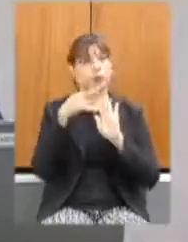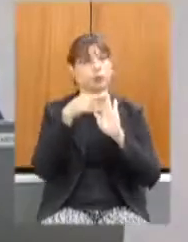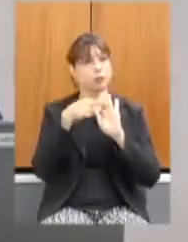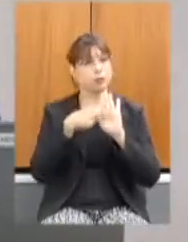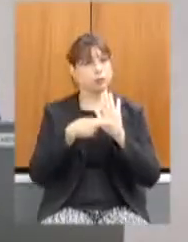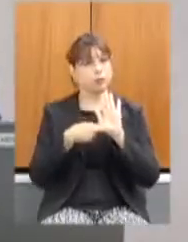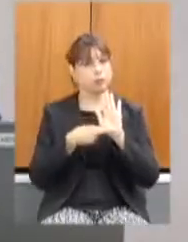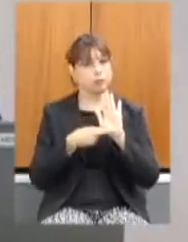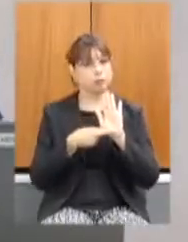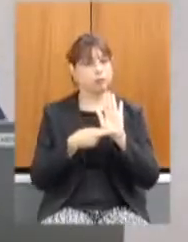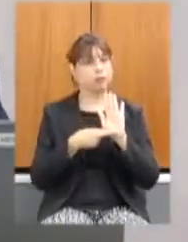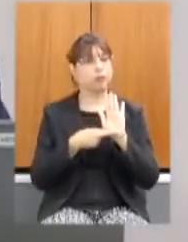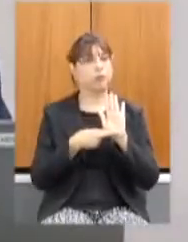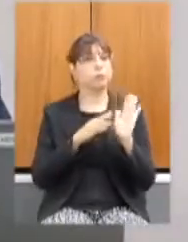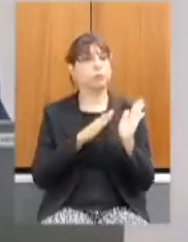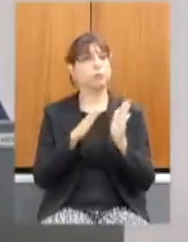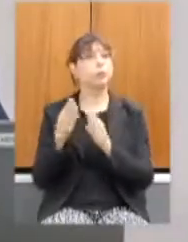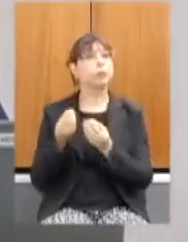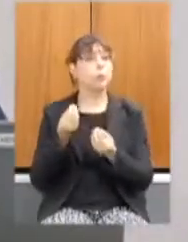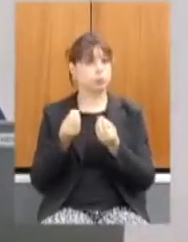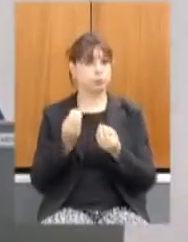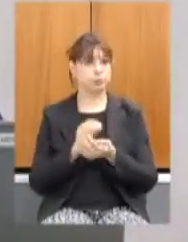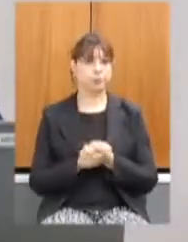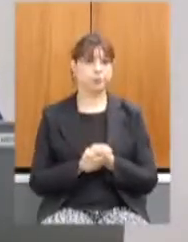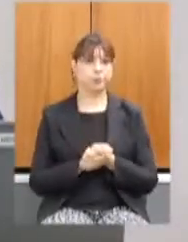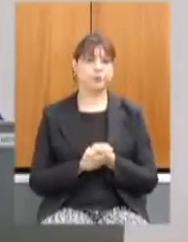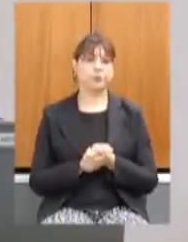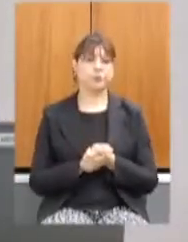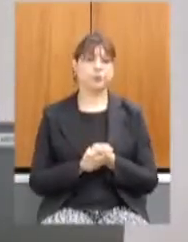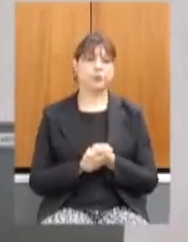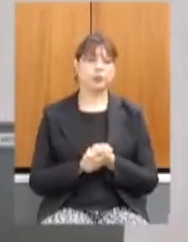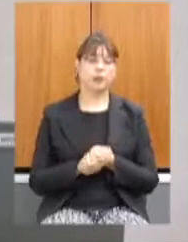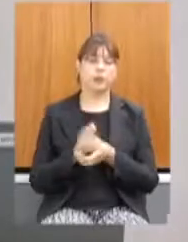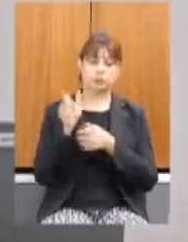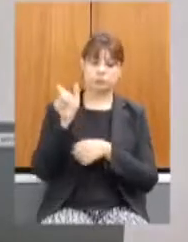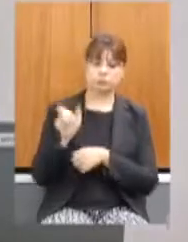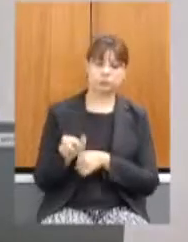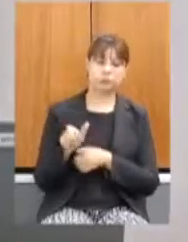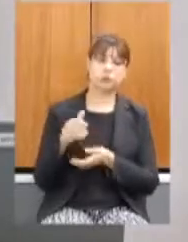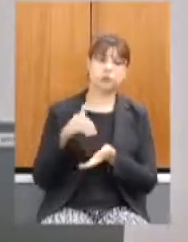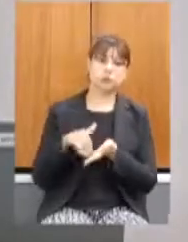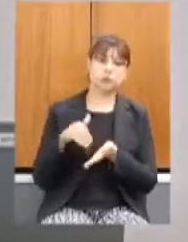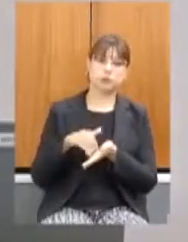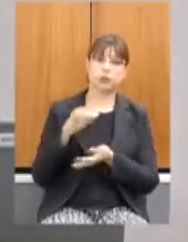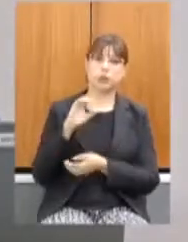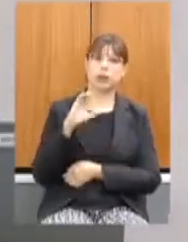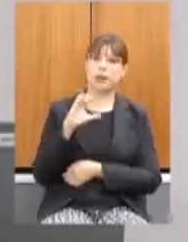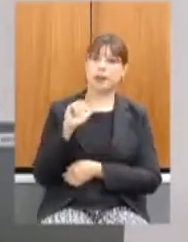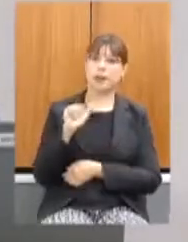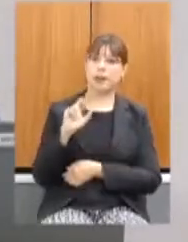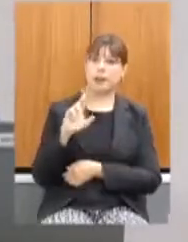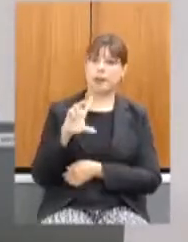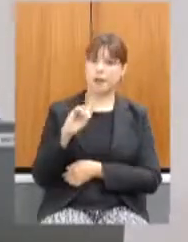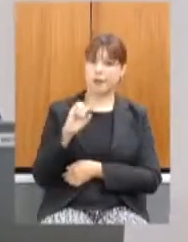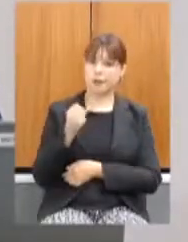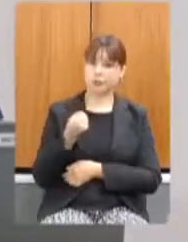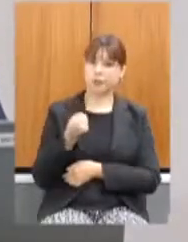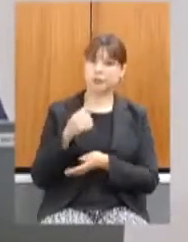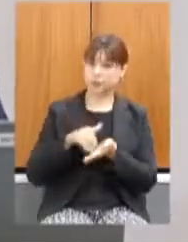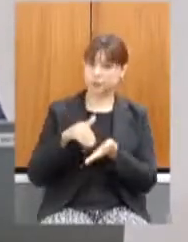e procedimentos e o secretário de estado de saúde Excelentíssimo Senhor Carlos Eduardo Amaral Pereira da